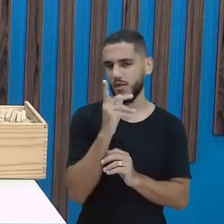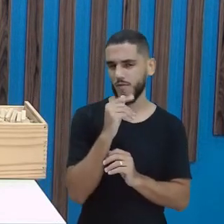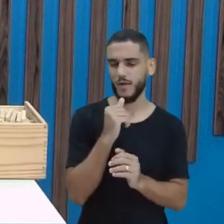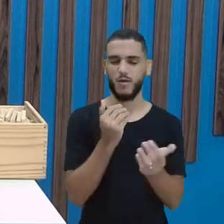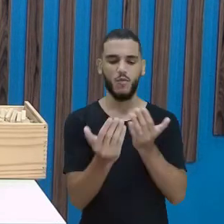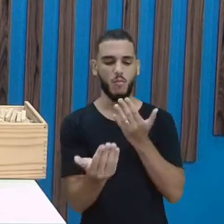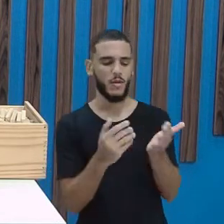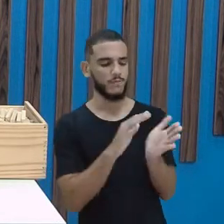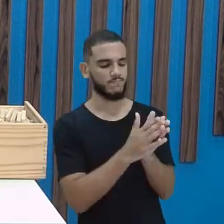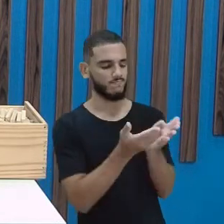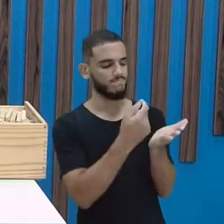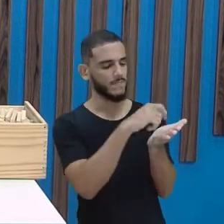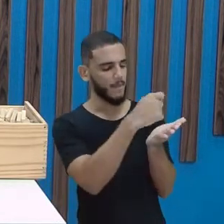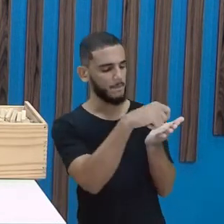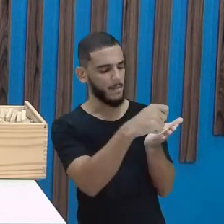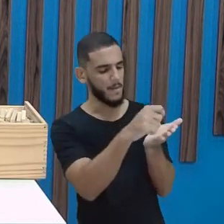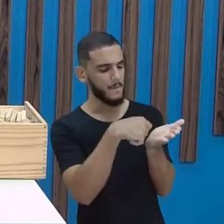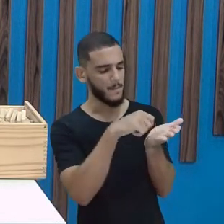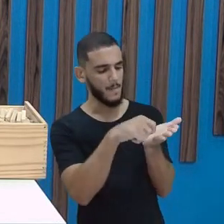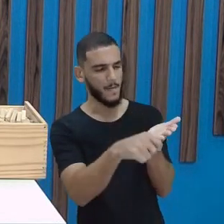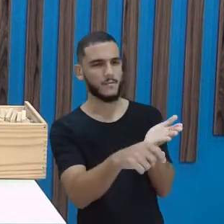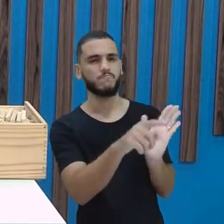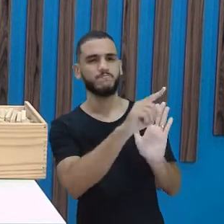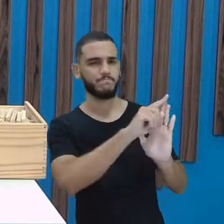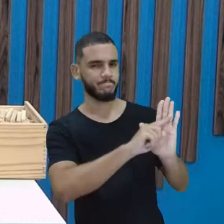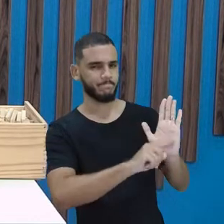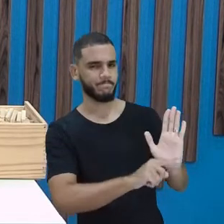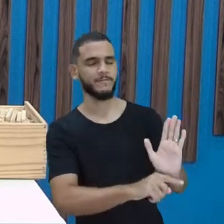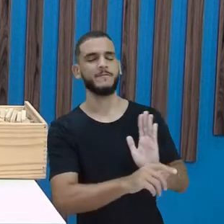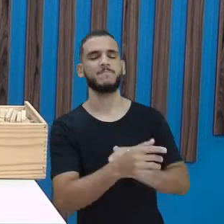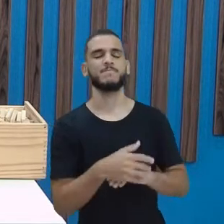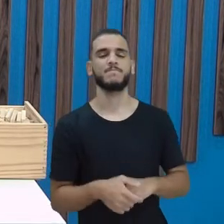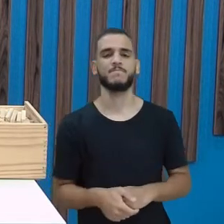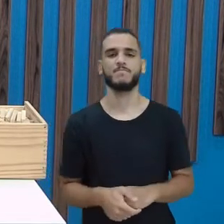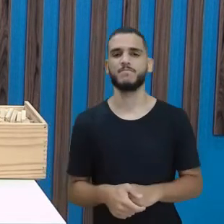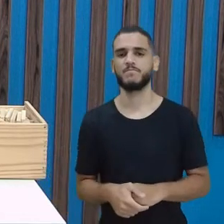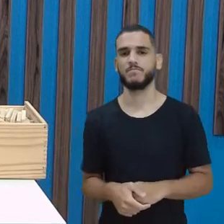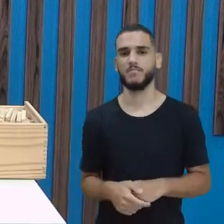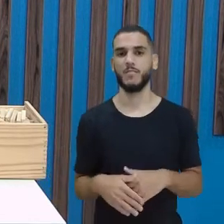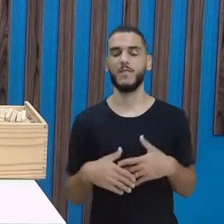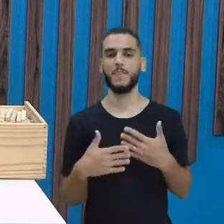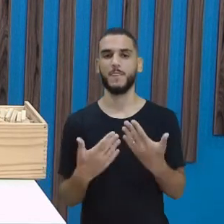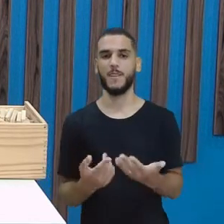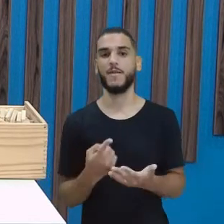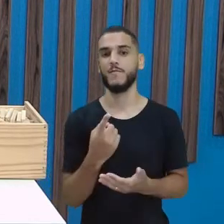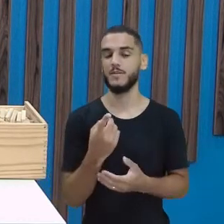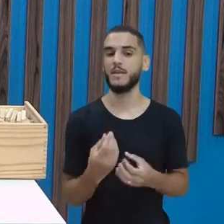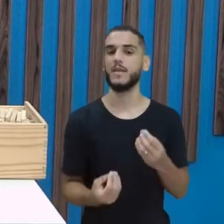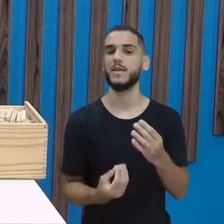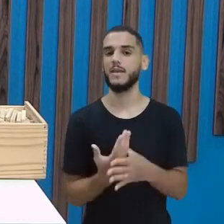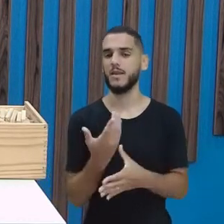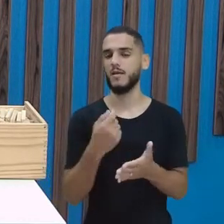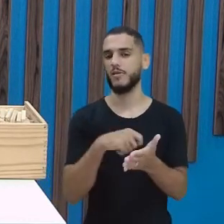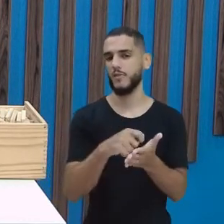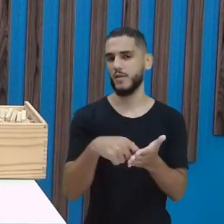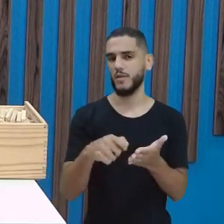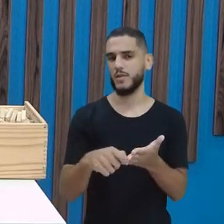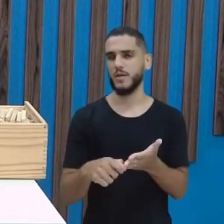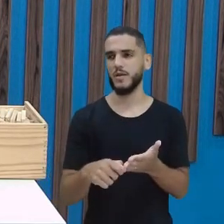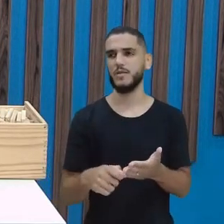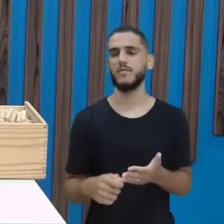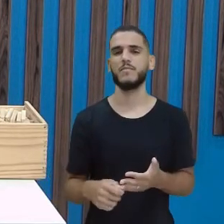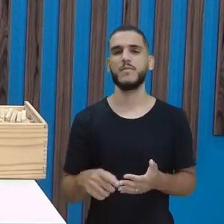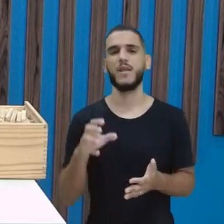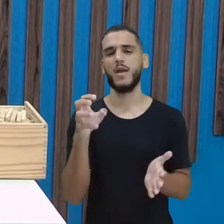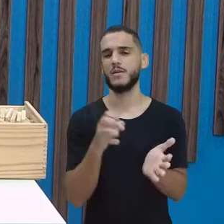comparei esse, agora vai ser esse com esse, e assim você vai fazendo e anotando. O registro é